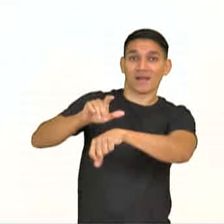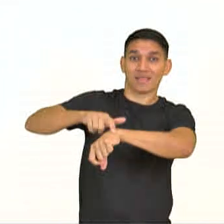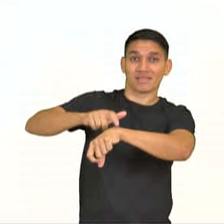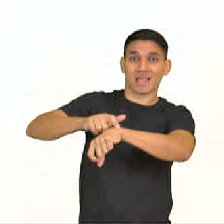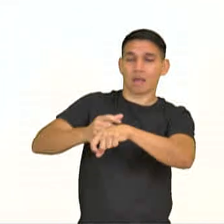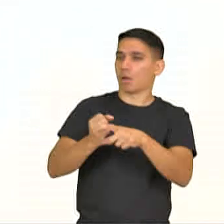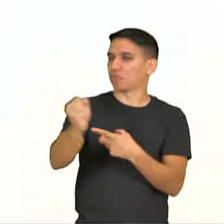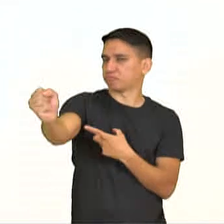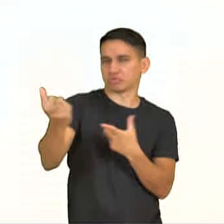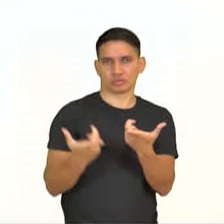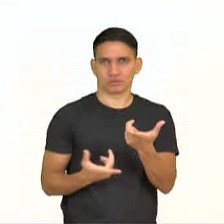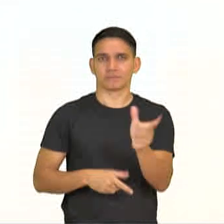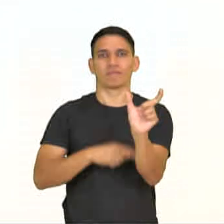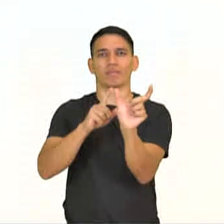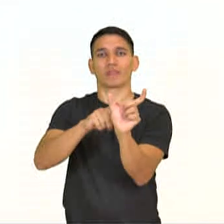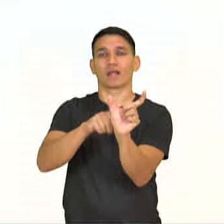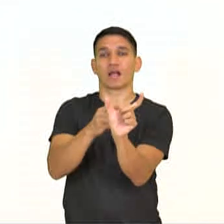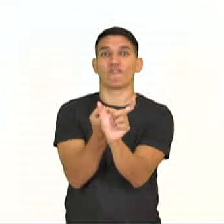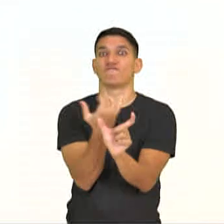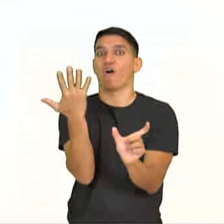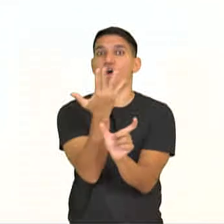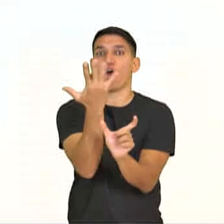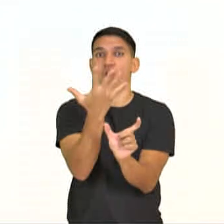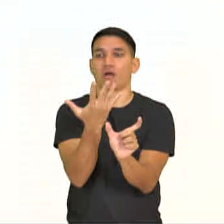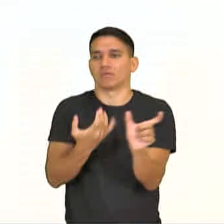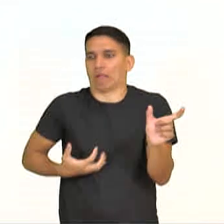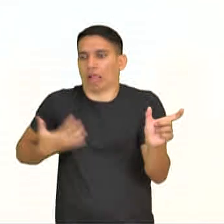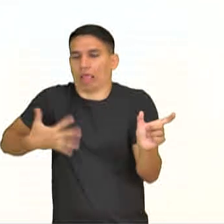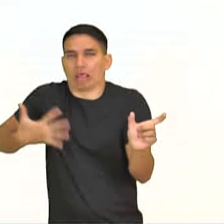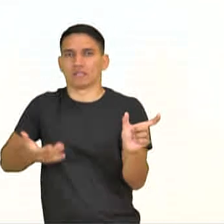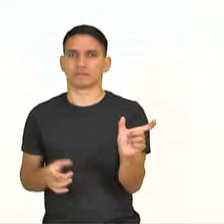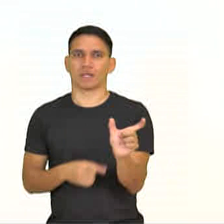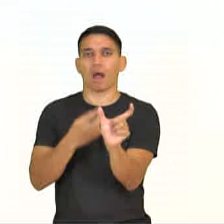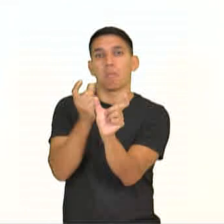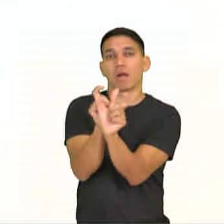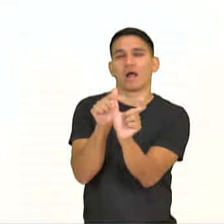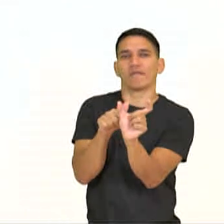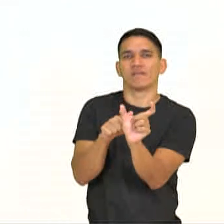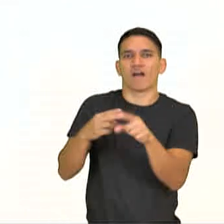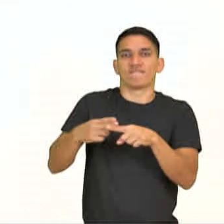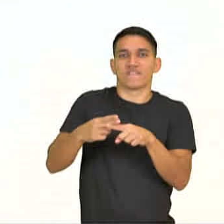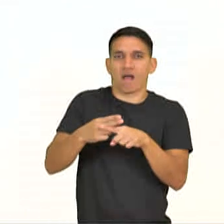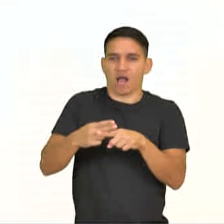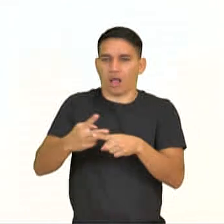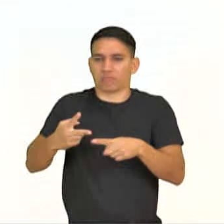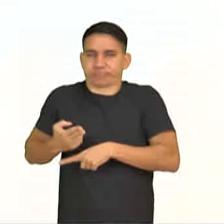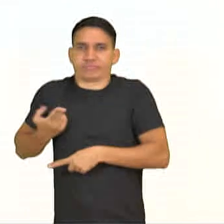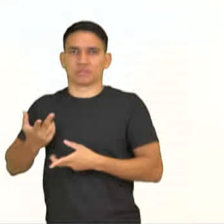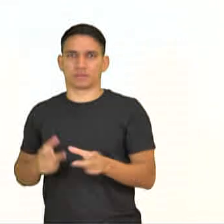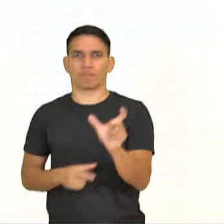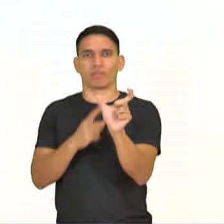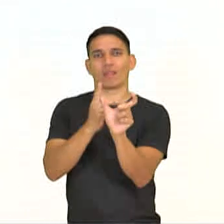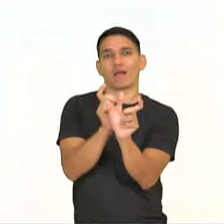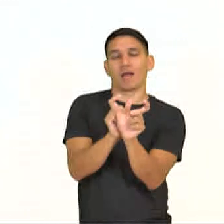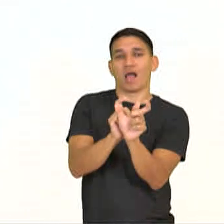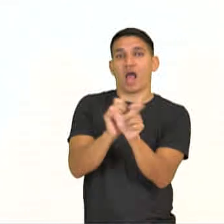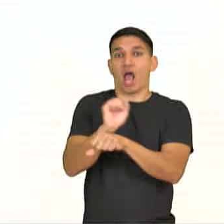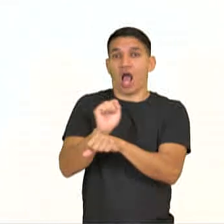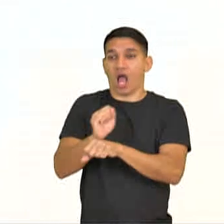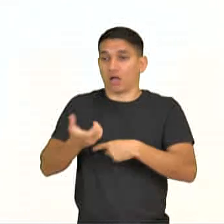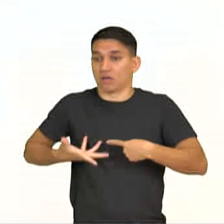a palavra fogo queima, a palavra faca corta, a palavra carro corre,